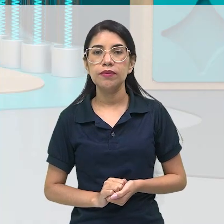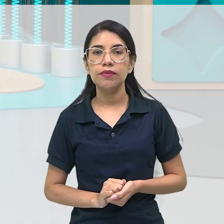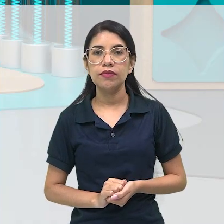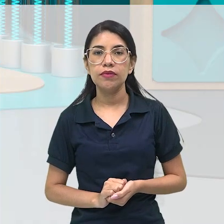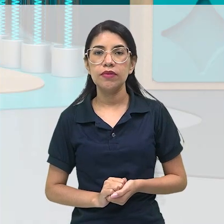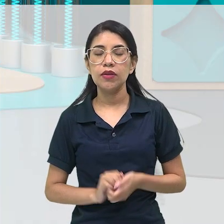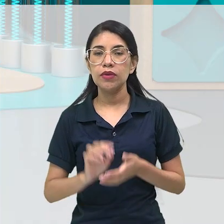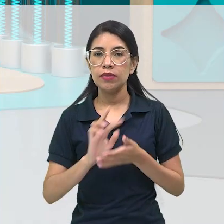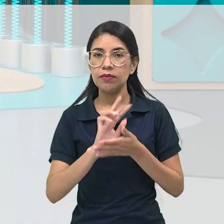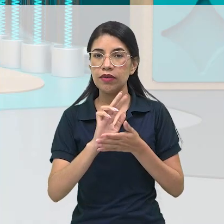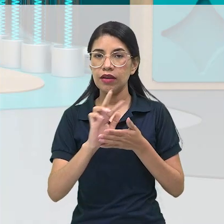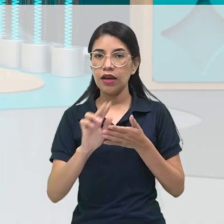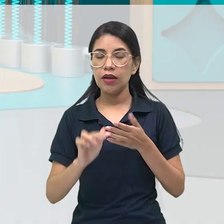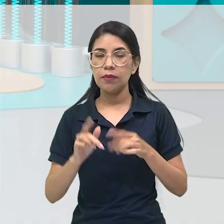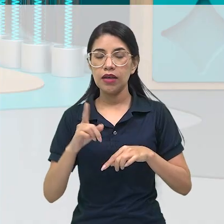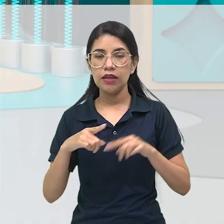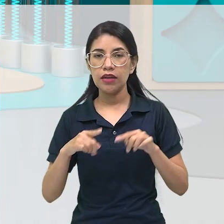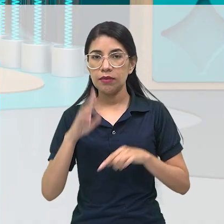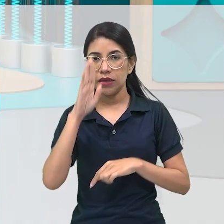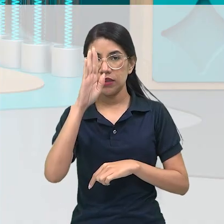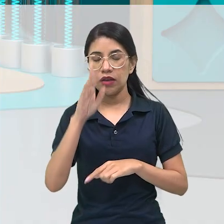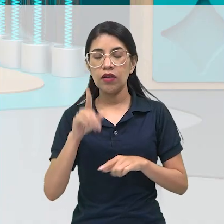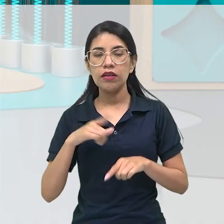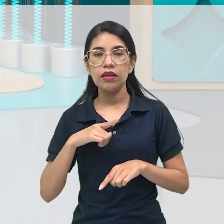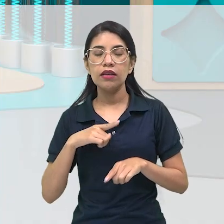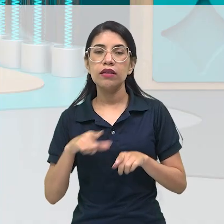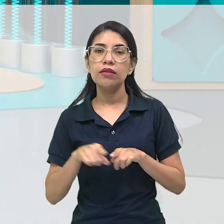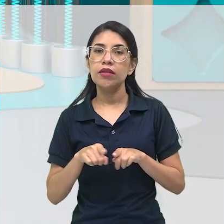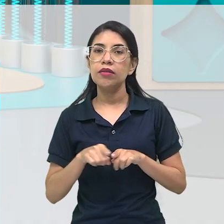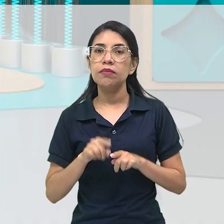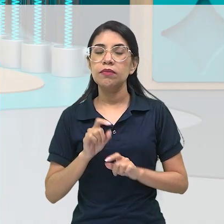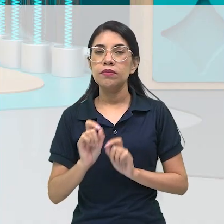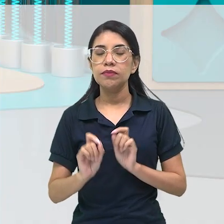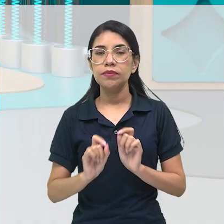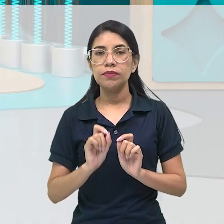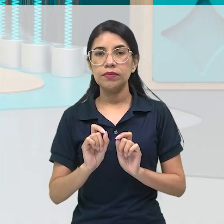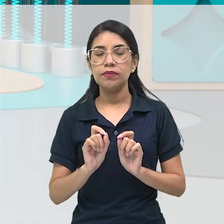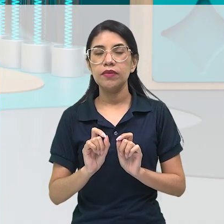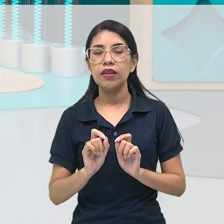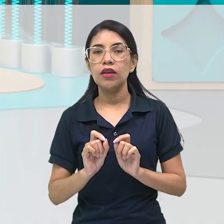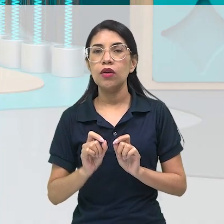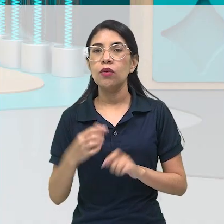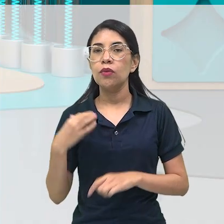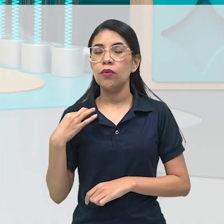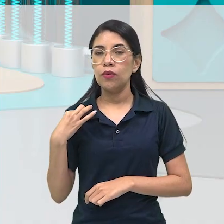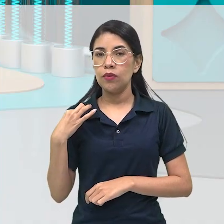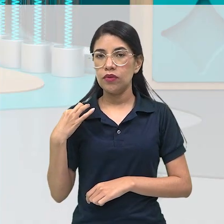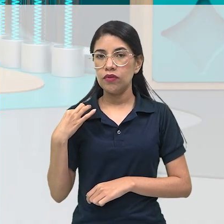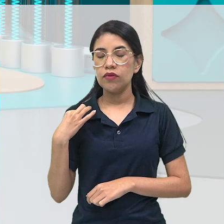esses são os equipamentos principais. Lógico que tem a parte dos uniformes, né? O uniforme